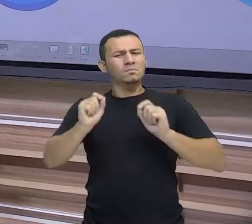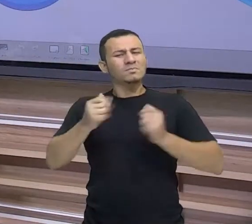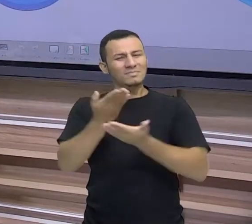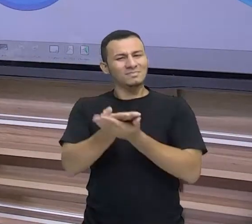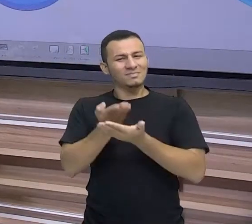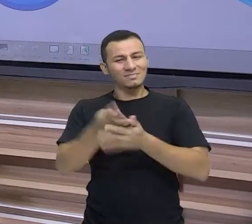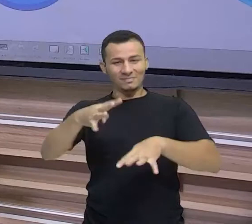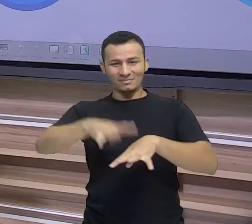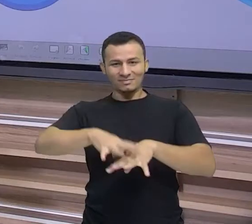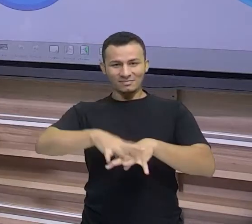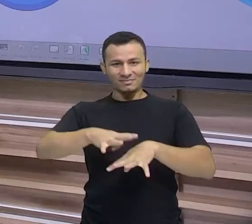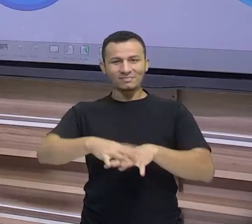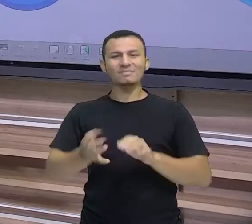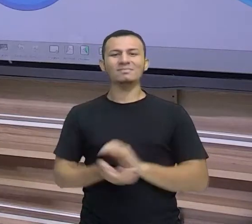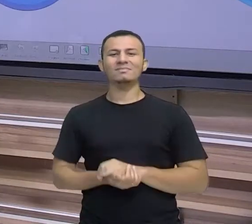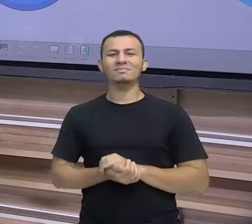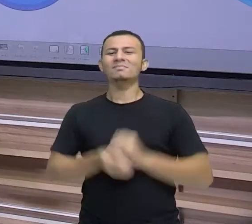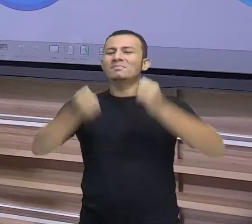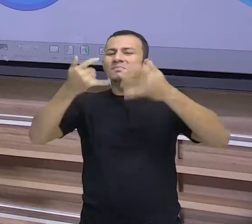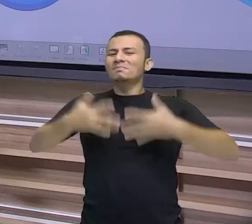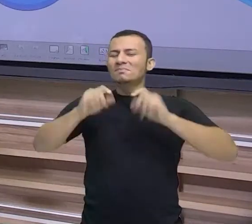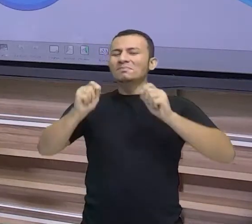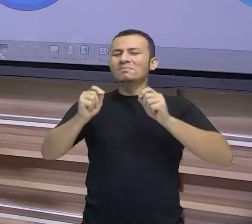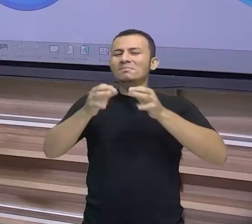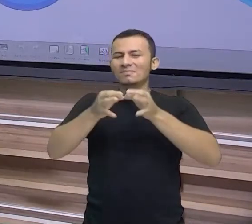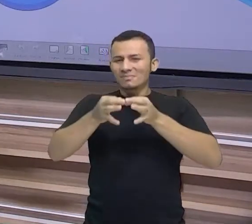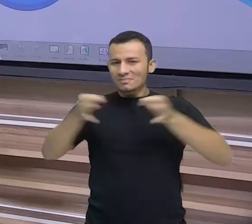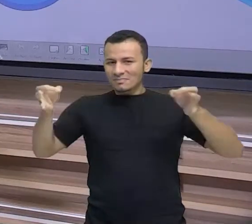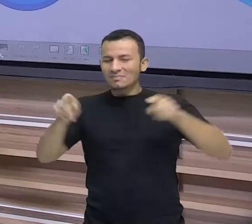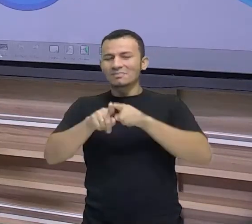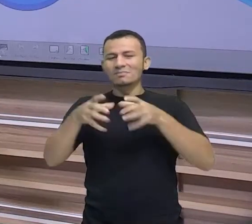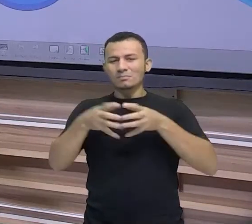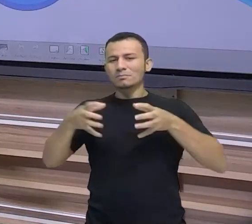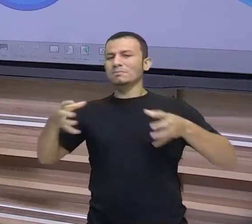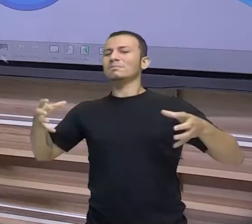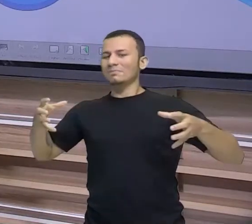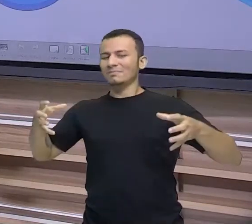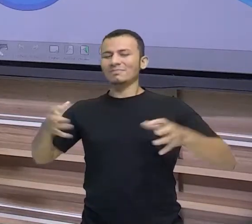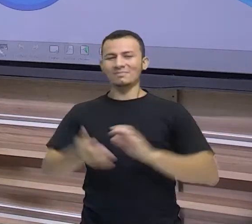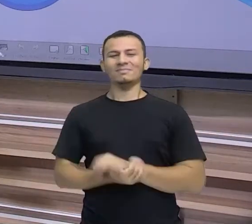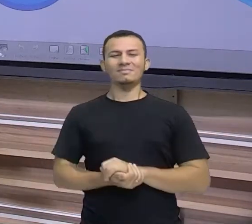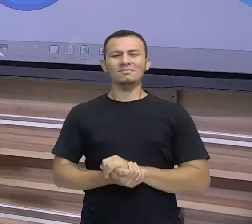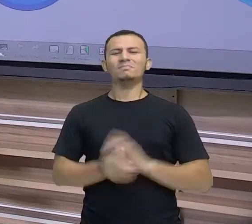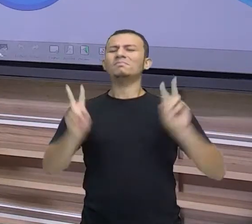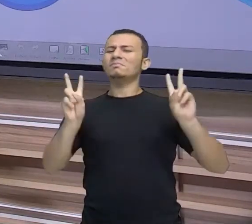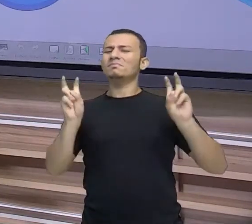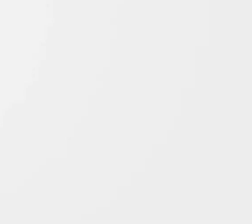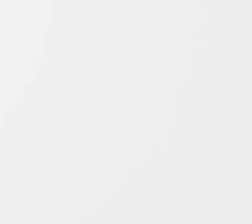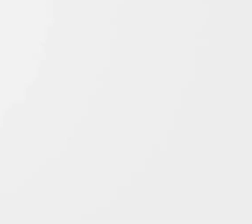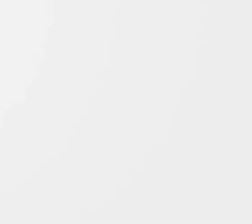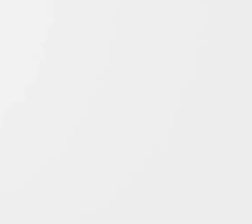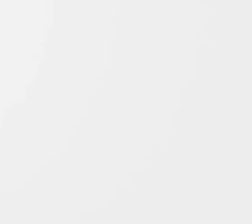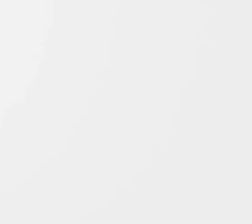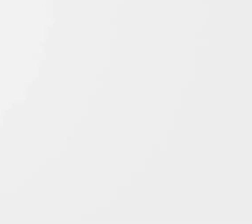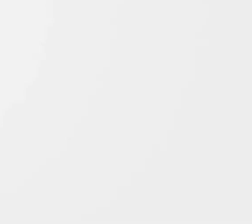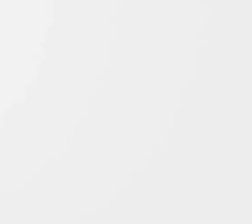uma aula de matemática, falando de grandezas e medidas, mais uma vez. Qual é o tema da nossa aula de hoje?